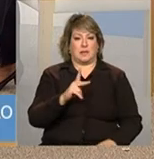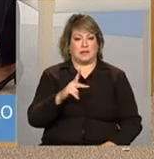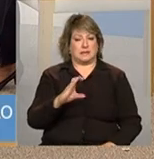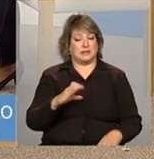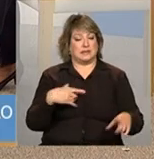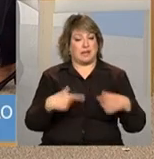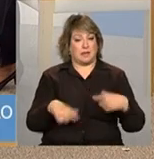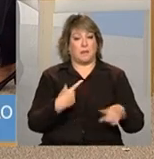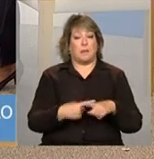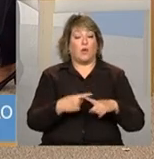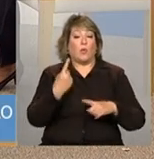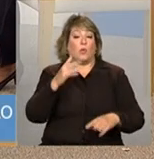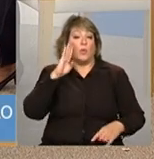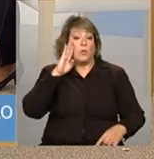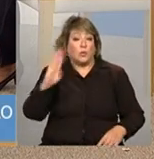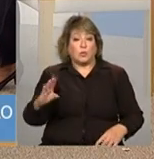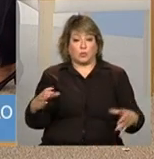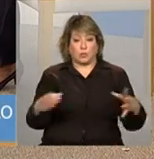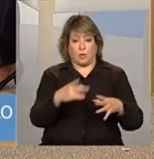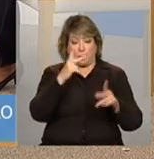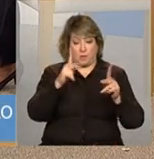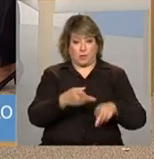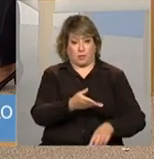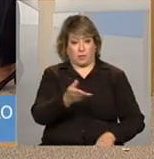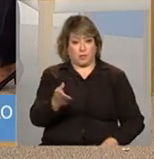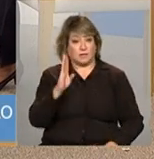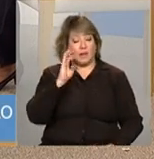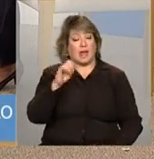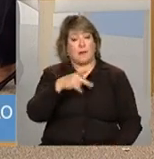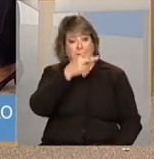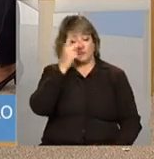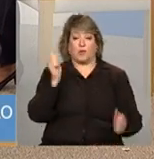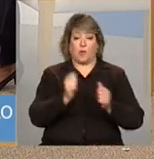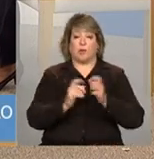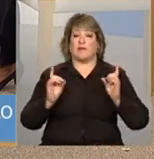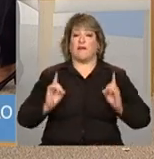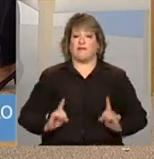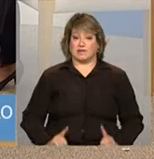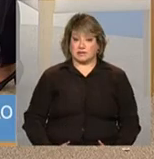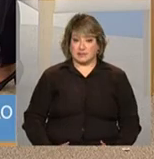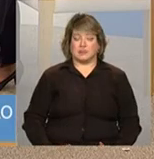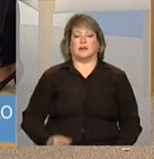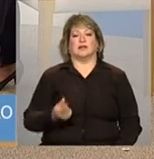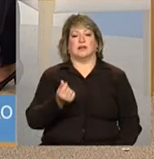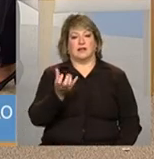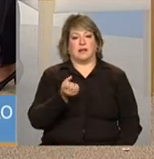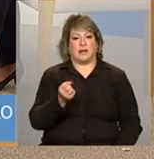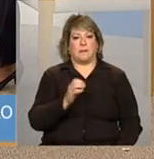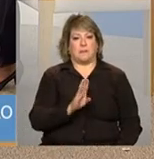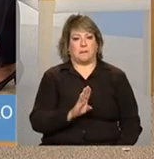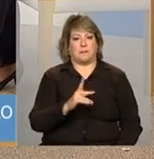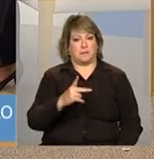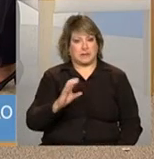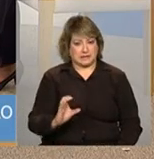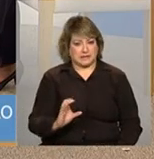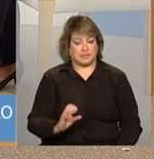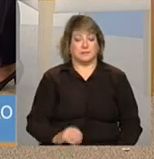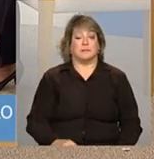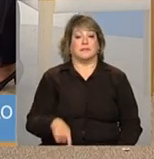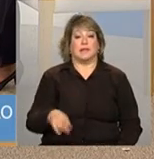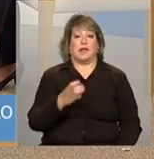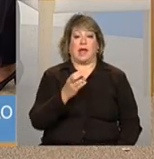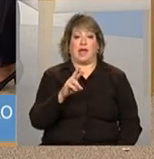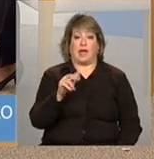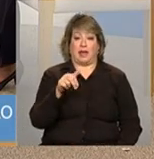um dos públicos prioritários no Acessuas são as pessoas com deficiência beneficiárias do BPC. Então, o